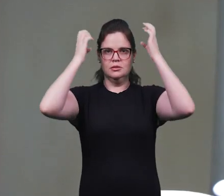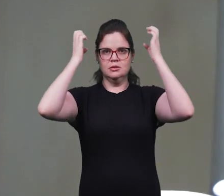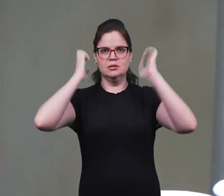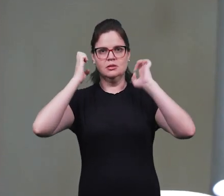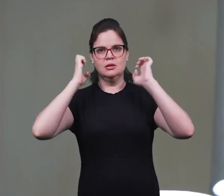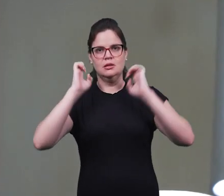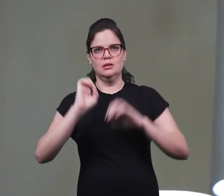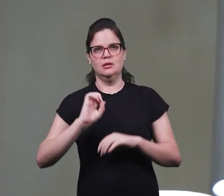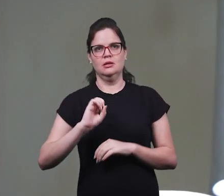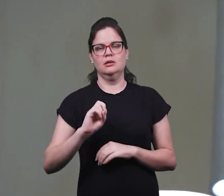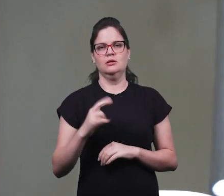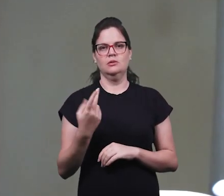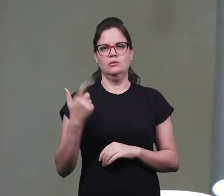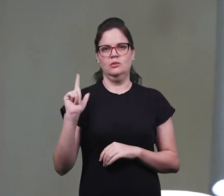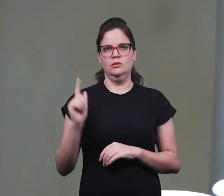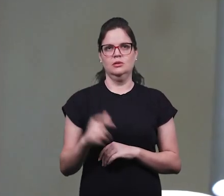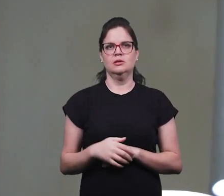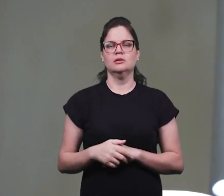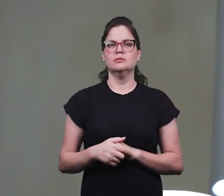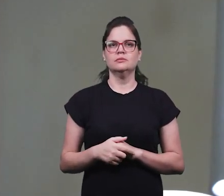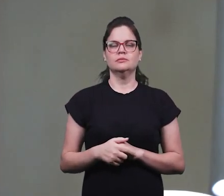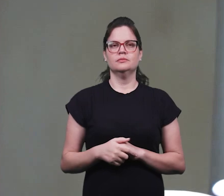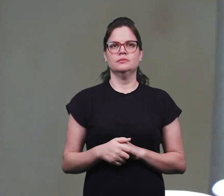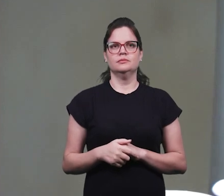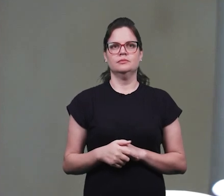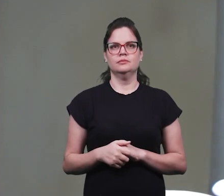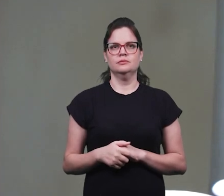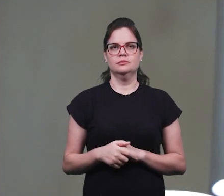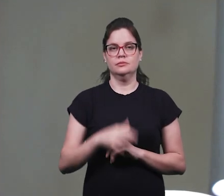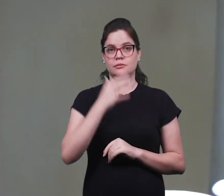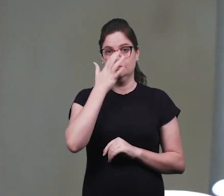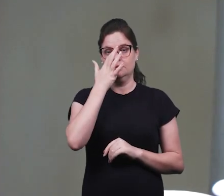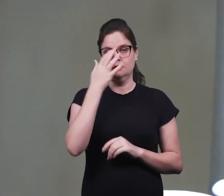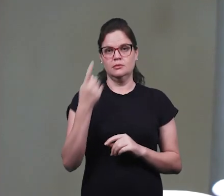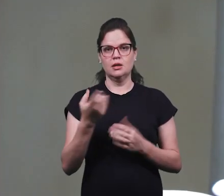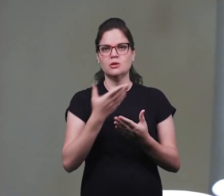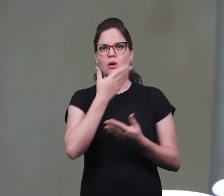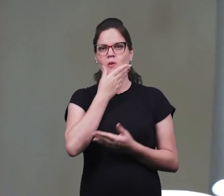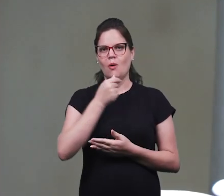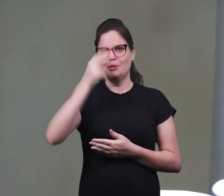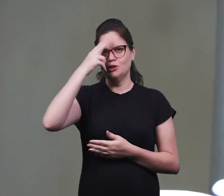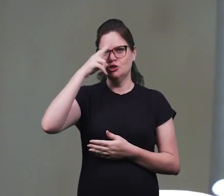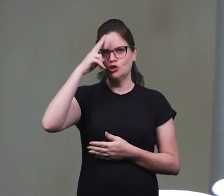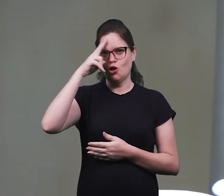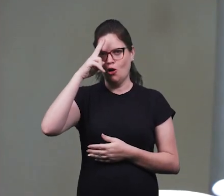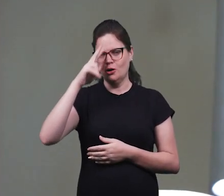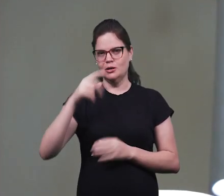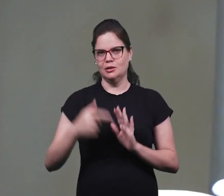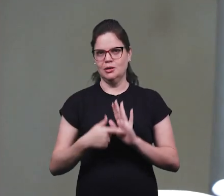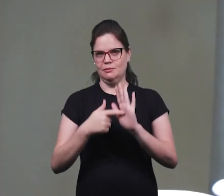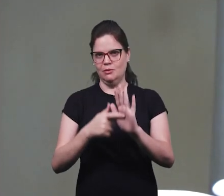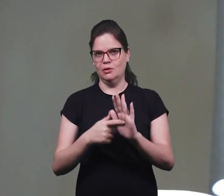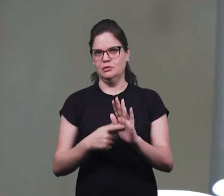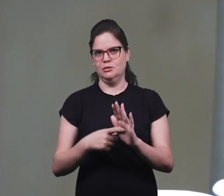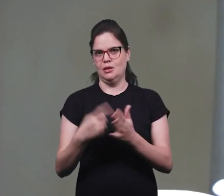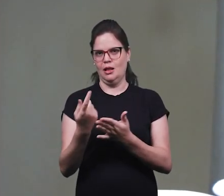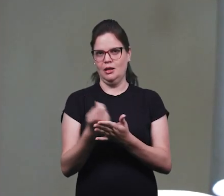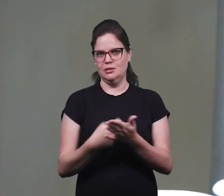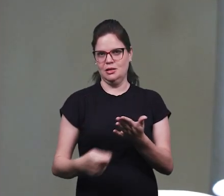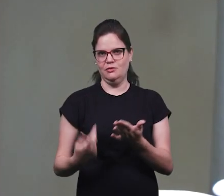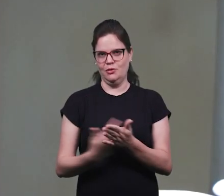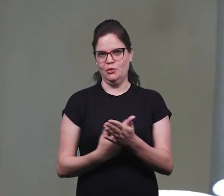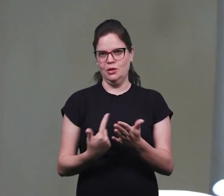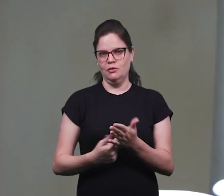mas o Heródoto, ele é interessante que ele faz a confirmação da história do Xerxes aqui, né? Porque o